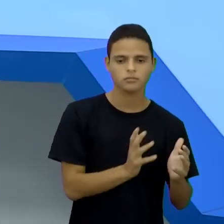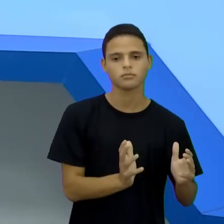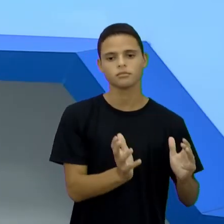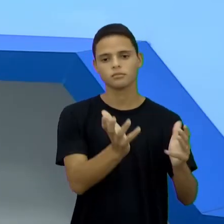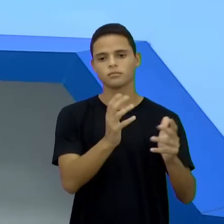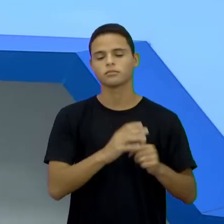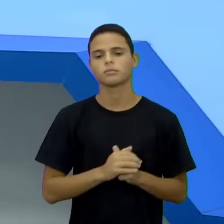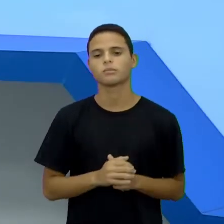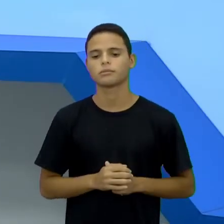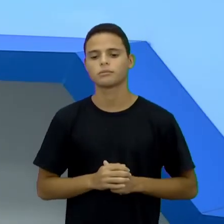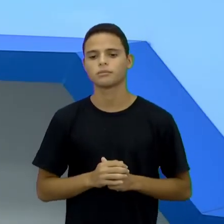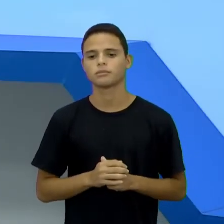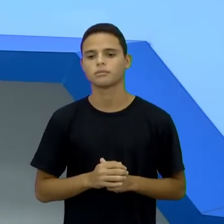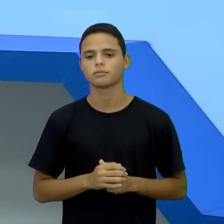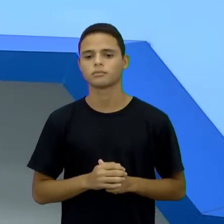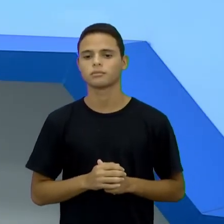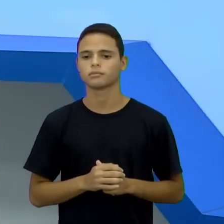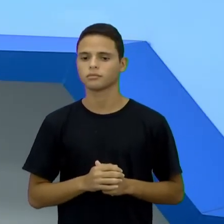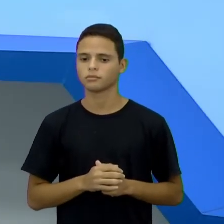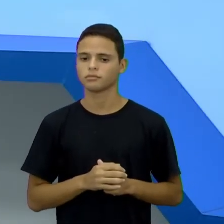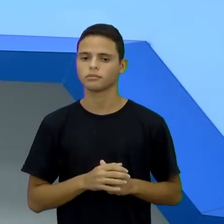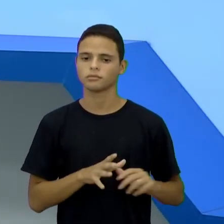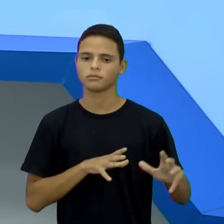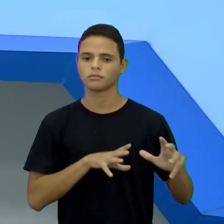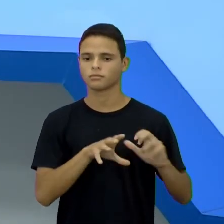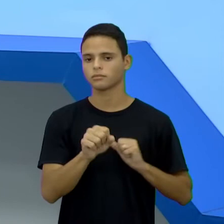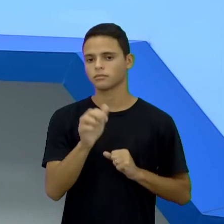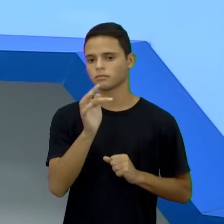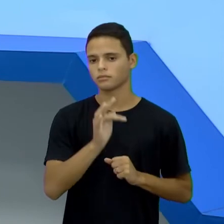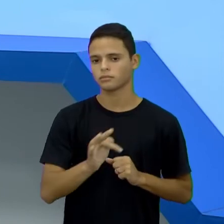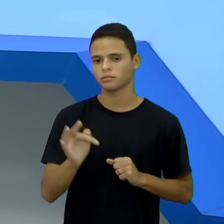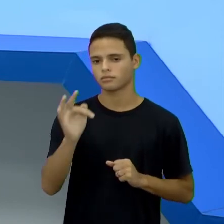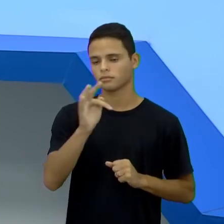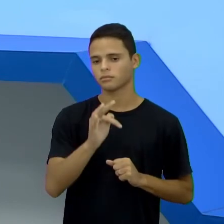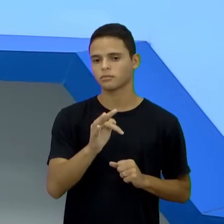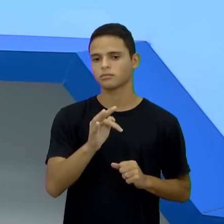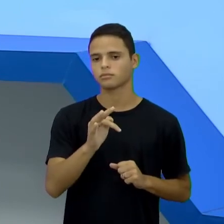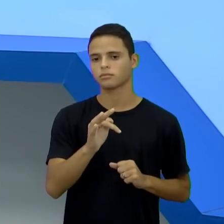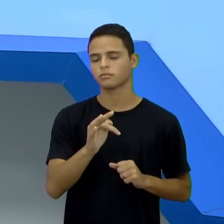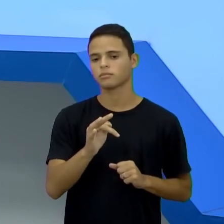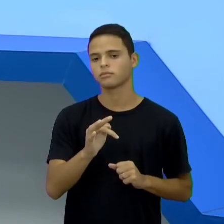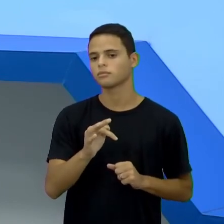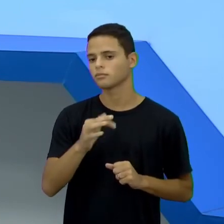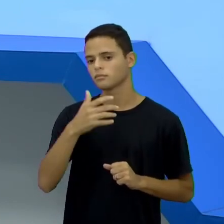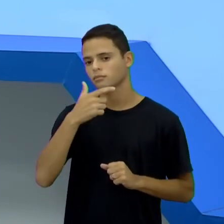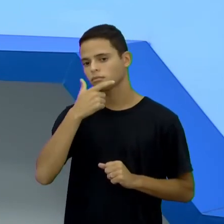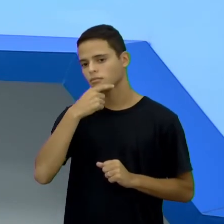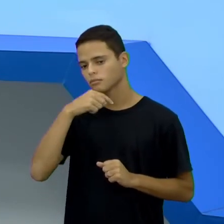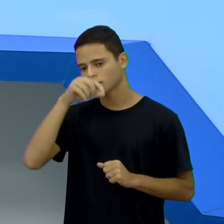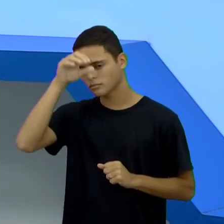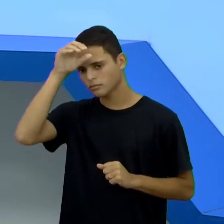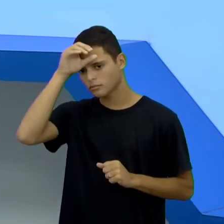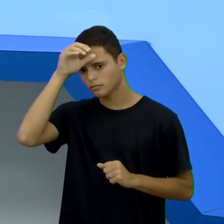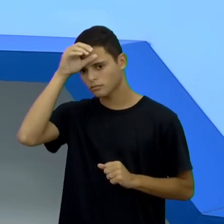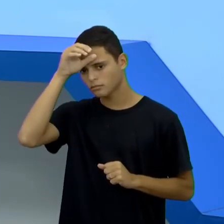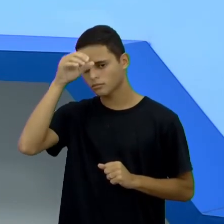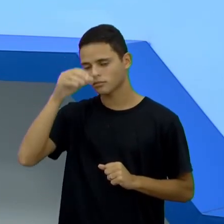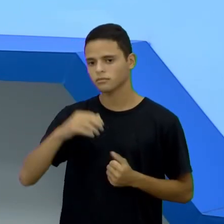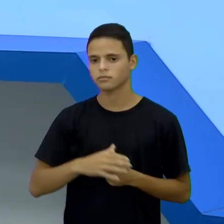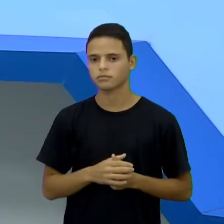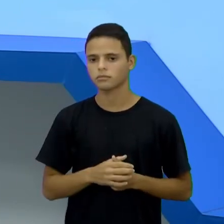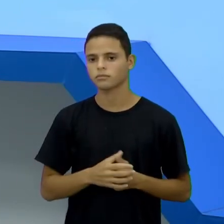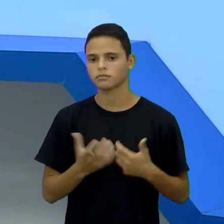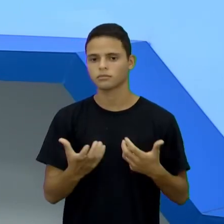que até quando eu terminei a minha faculdade, eu já era obviamente maior de idade, meus tios faziam eu mostrar pra eles